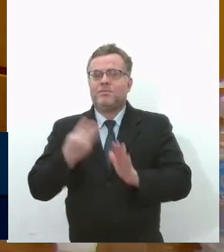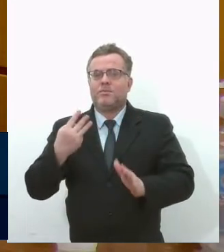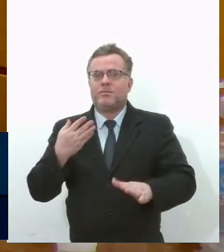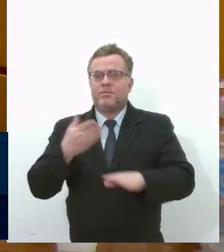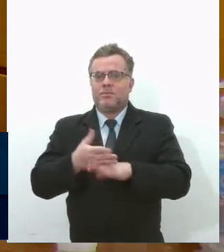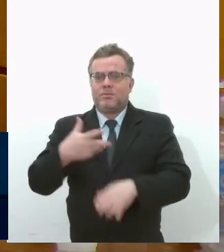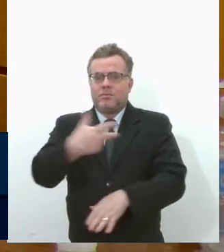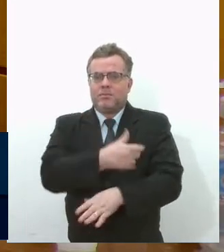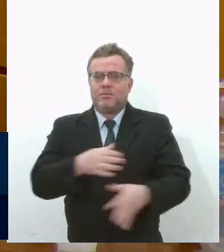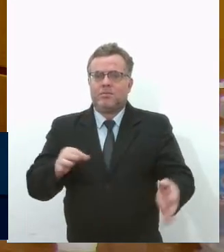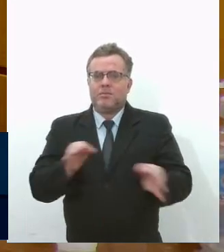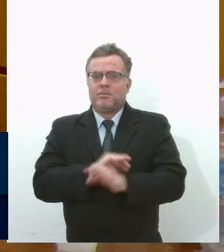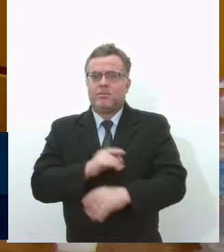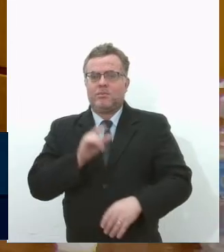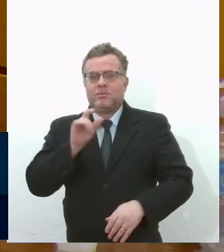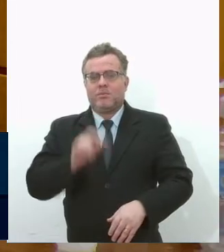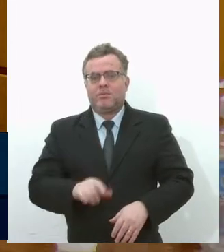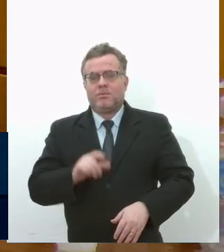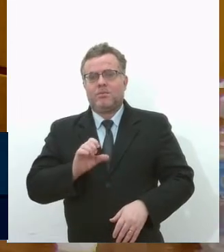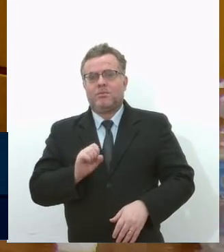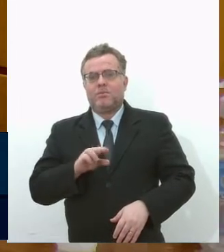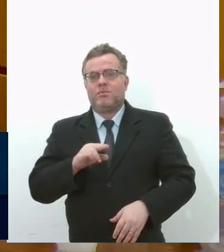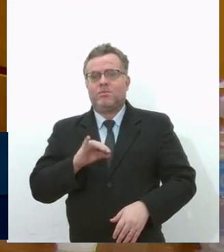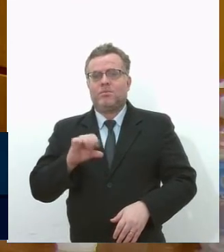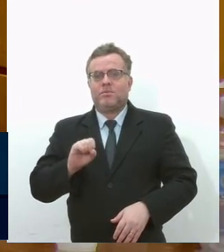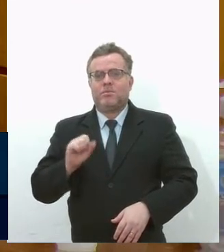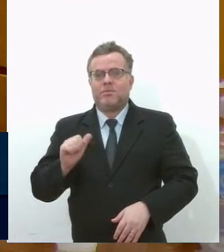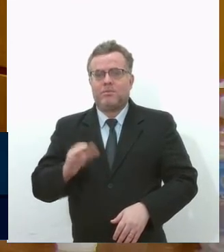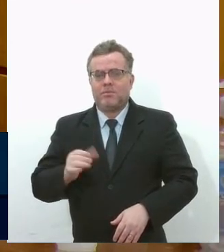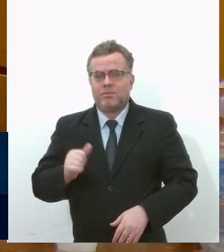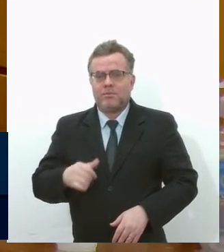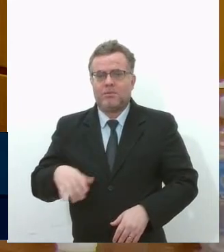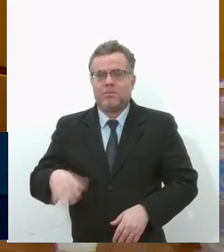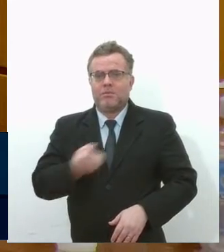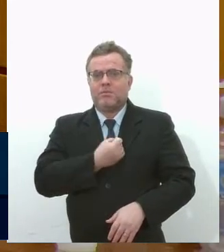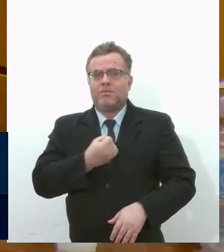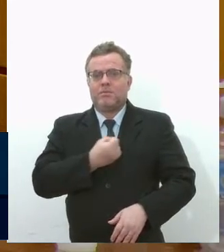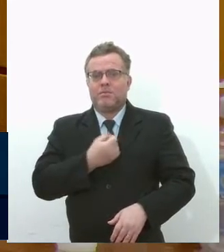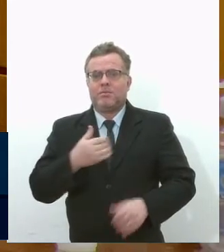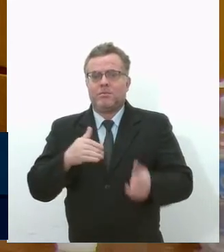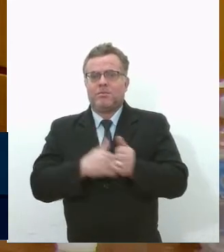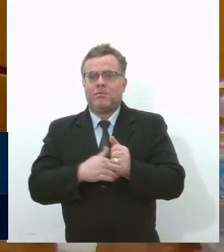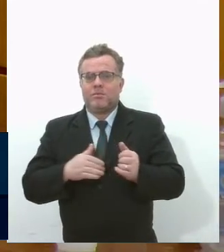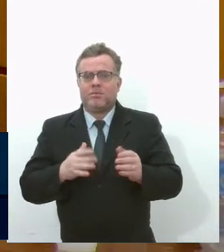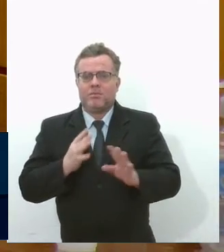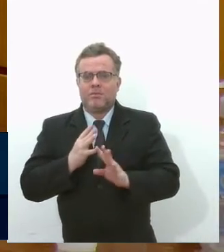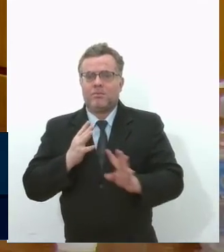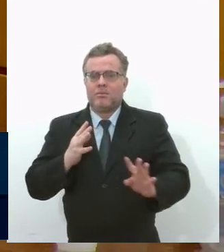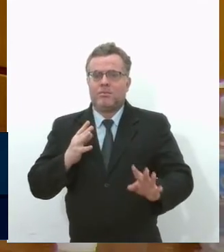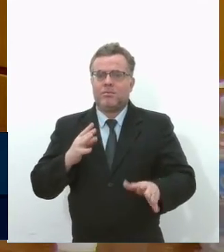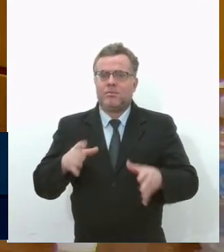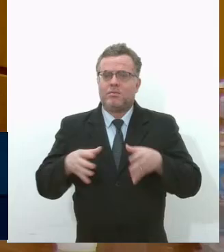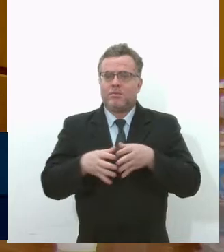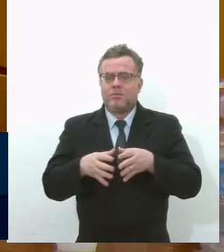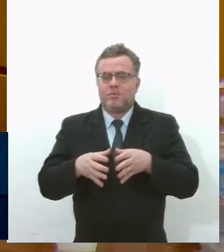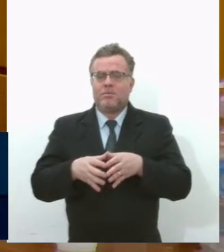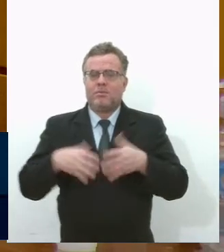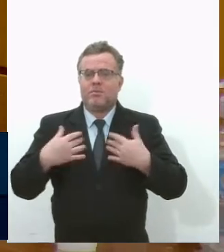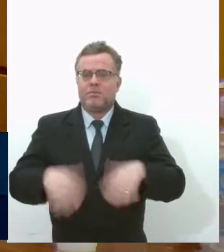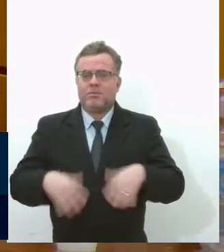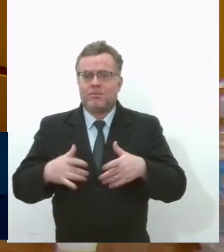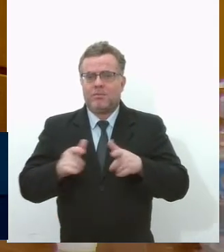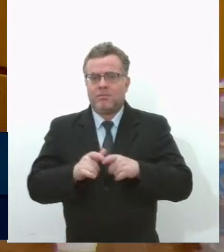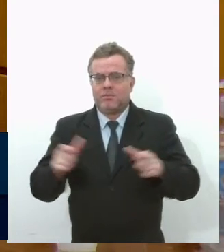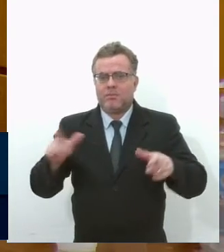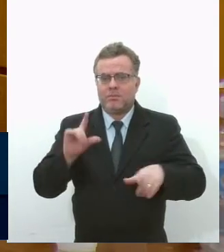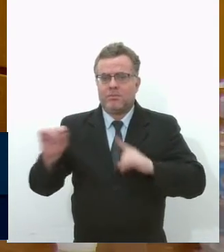saúde Amélia Leite, no bairro Suíça. E a gente não consegue nem as senhas, porque tem mal uma equipe que está dando o suor, porque a maioria saiu por